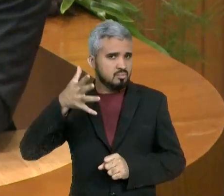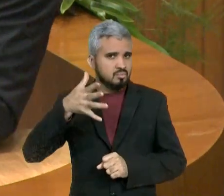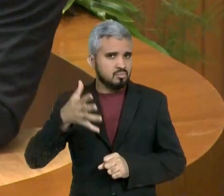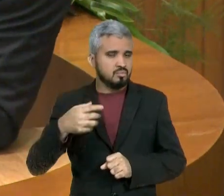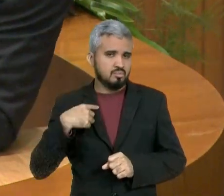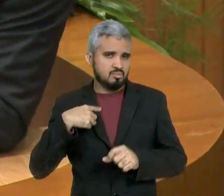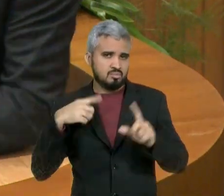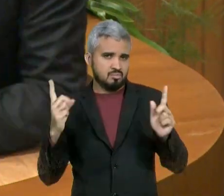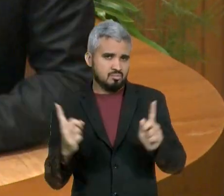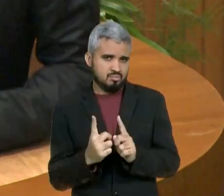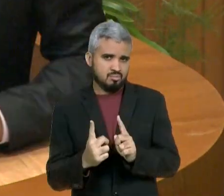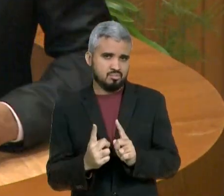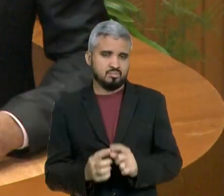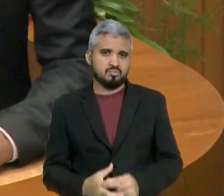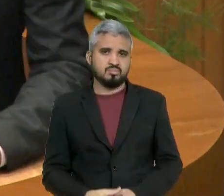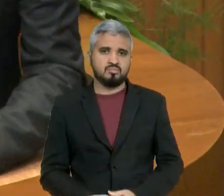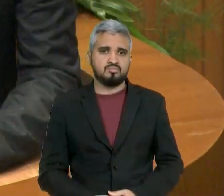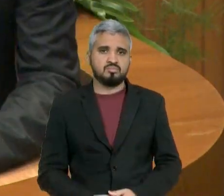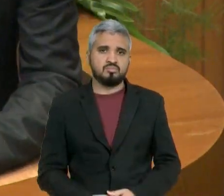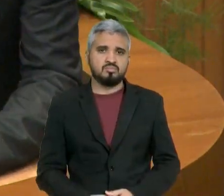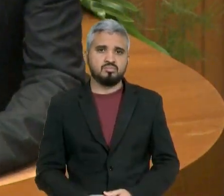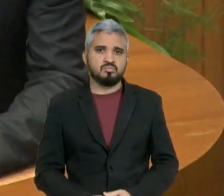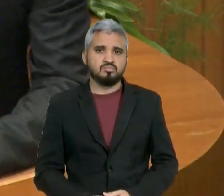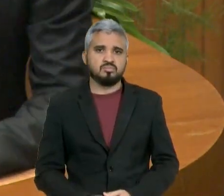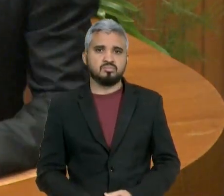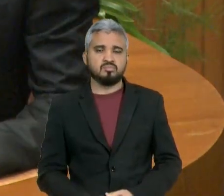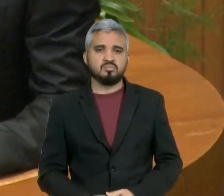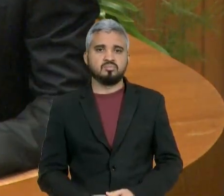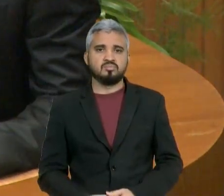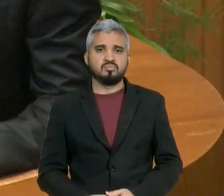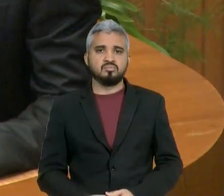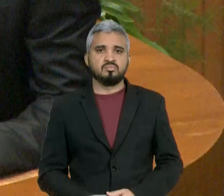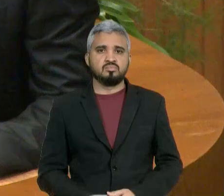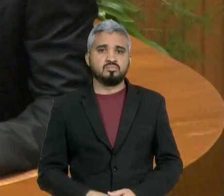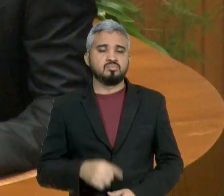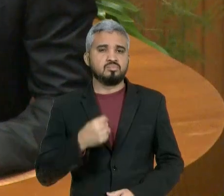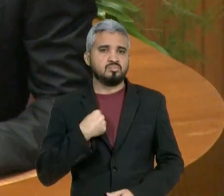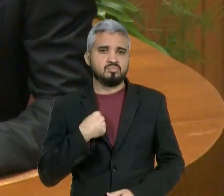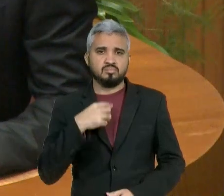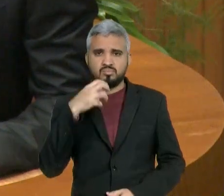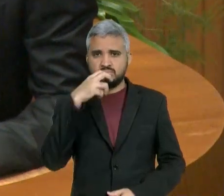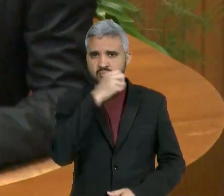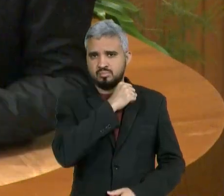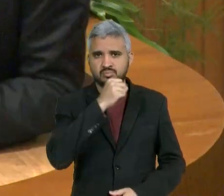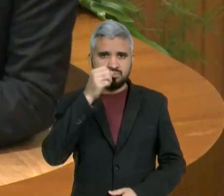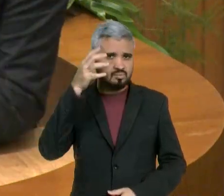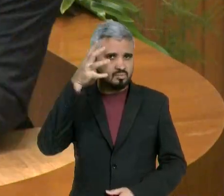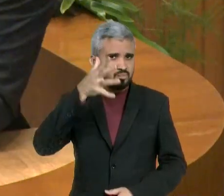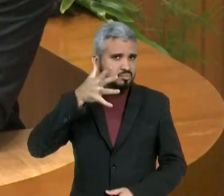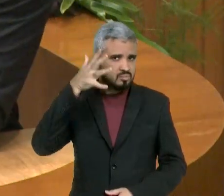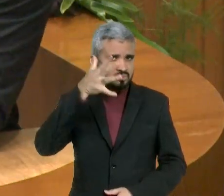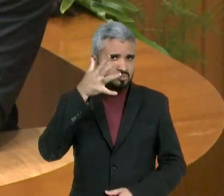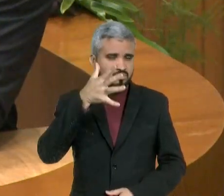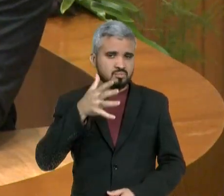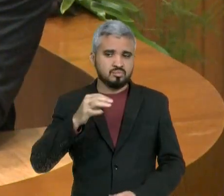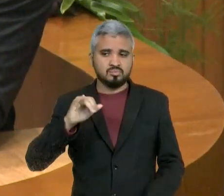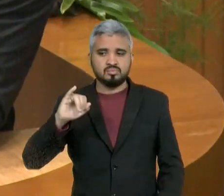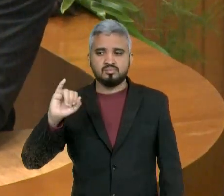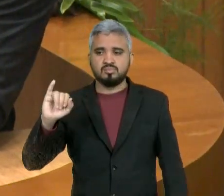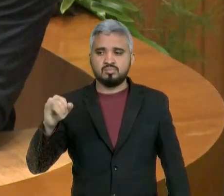Na verdade, senhor presidente, quero fazer um rápido registro até aproveitando a presença do